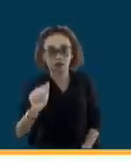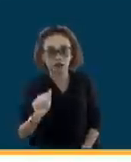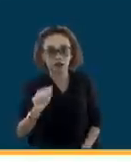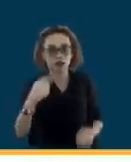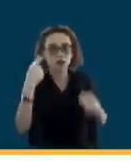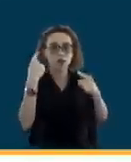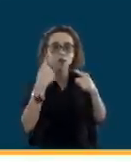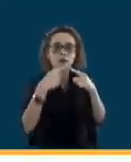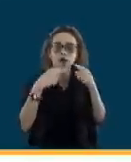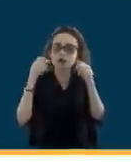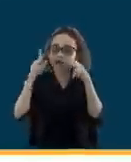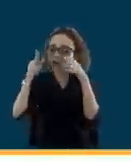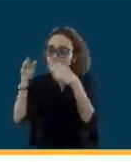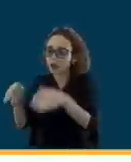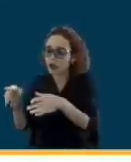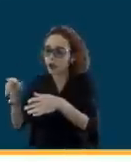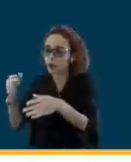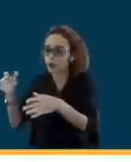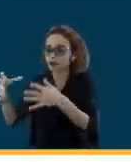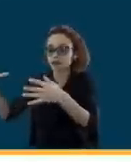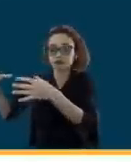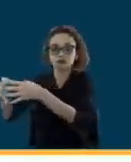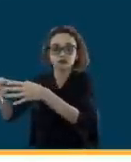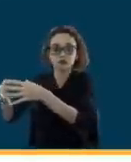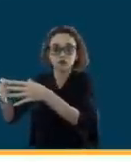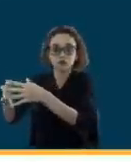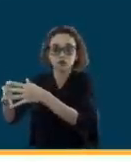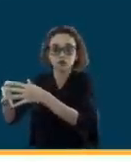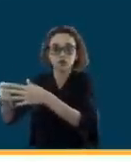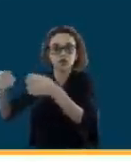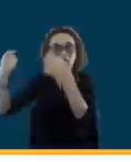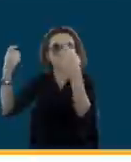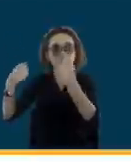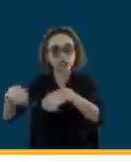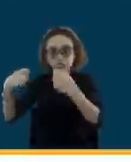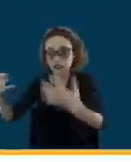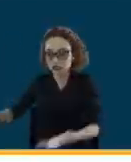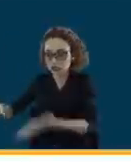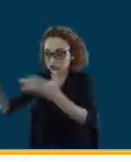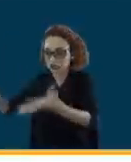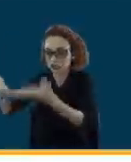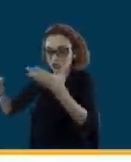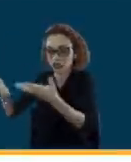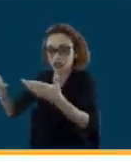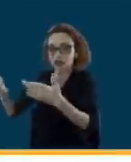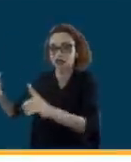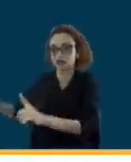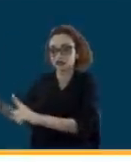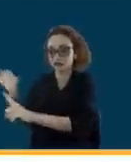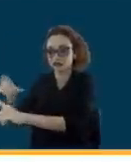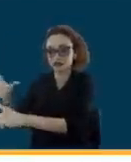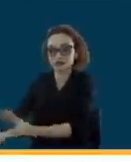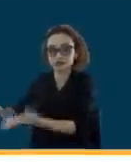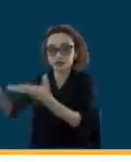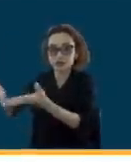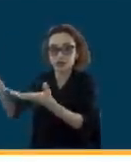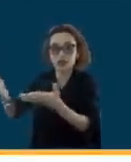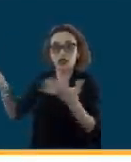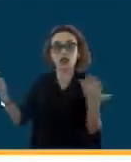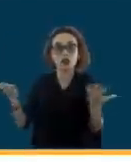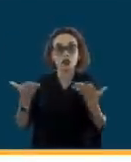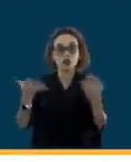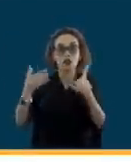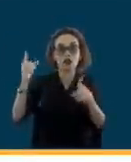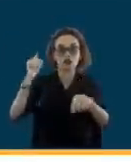vulnerabilizado, que precisa ser incentivado, estimulado, e esse é o momento de nós olharmos.